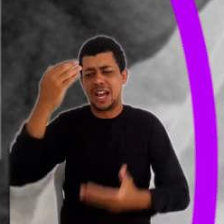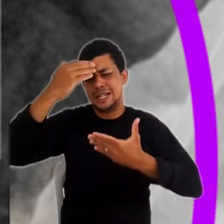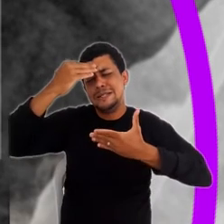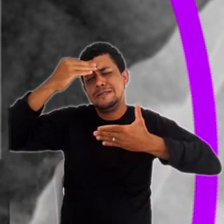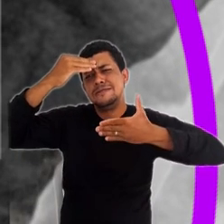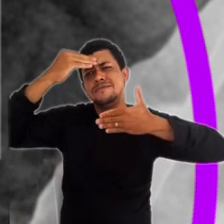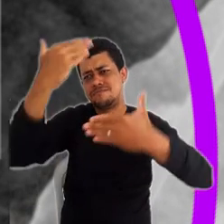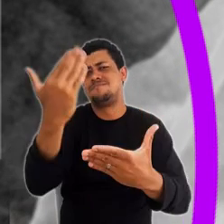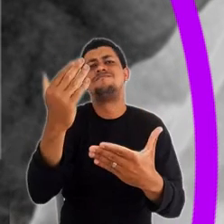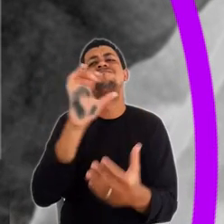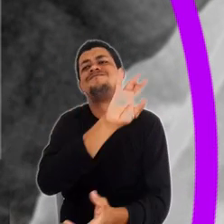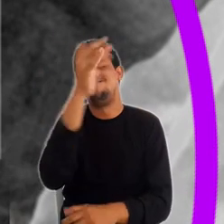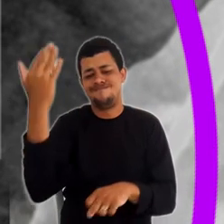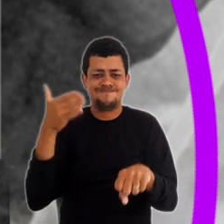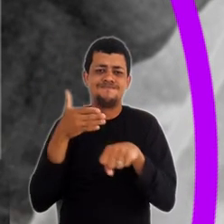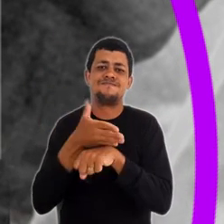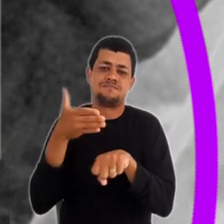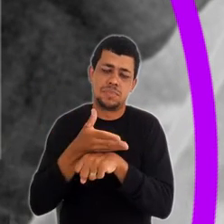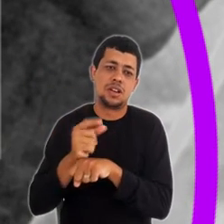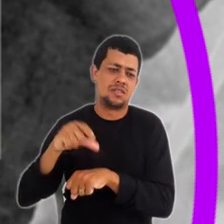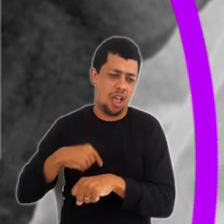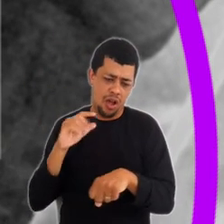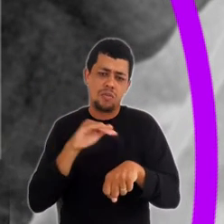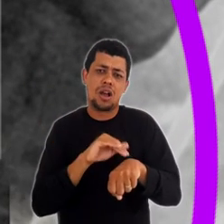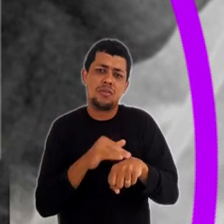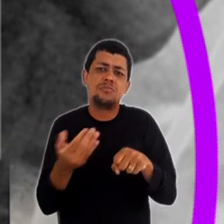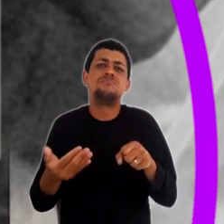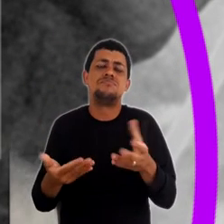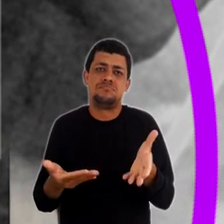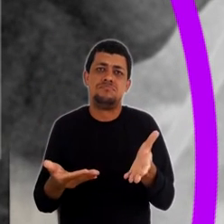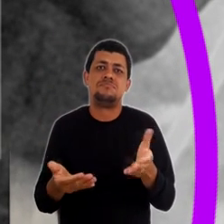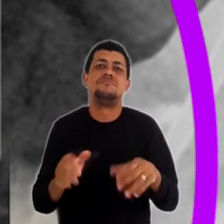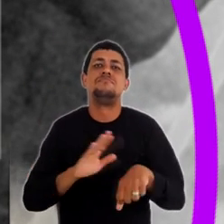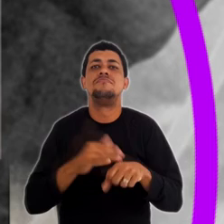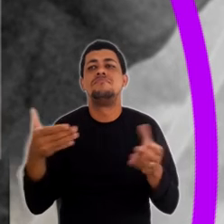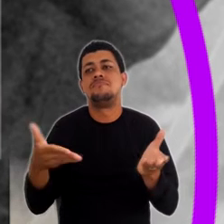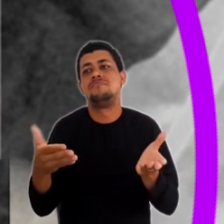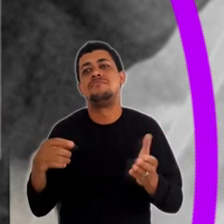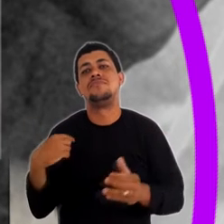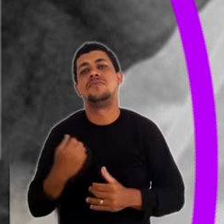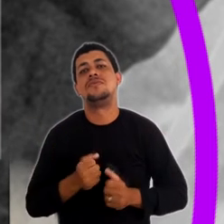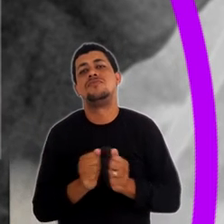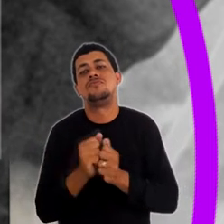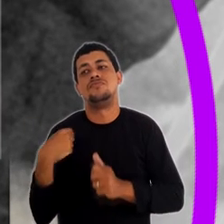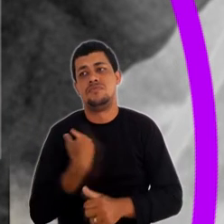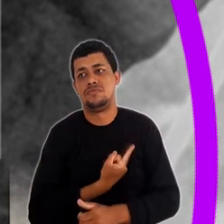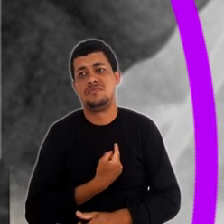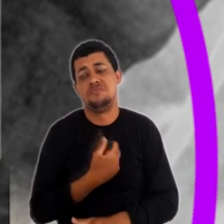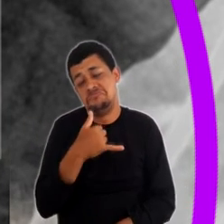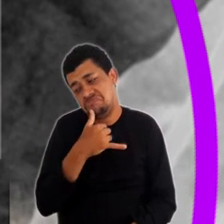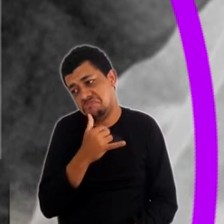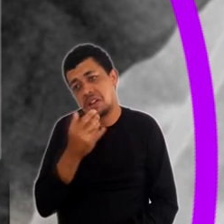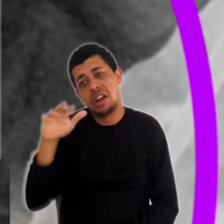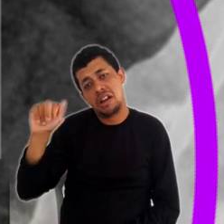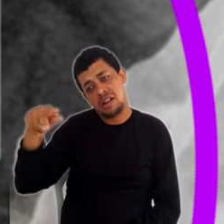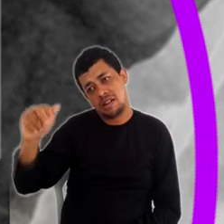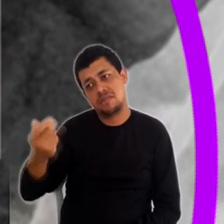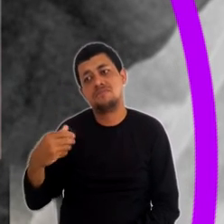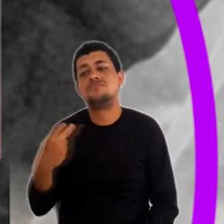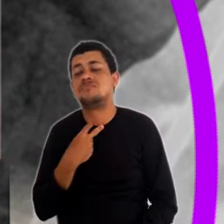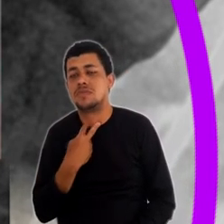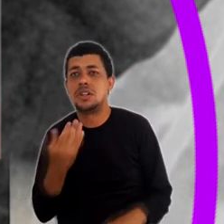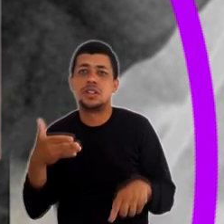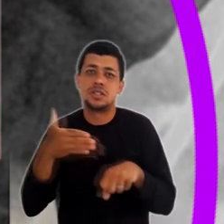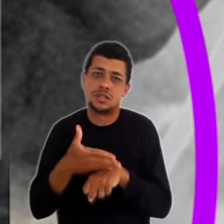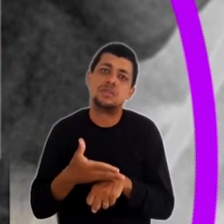agradecer muito, muito a participação de vocês, por ter tirado um tempinho de vocês para vir aqui. Infelizmente, ela ainda não veio, né, mas